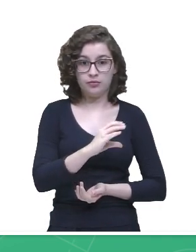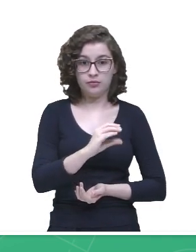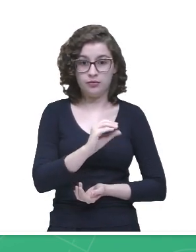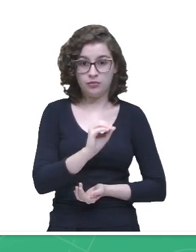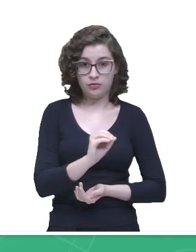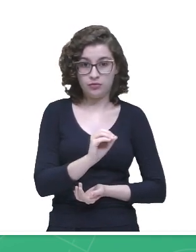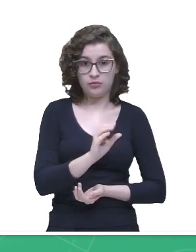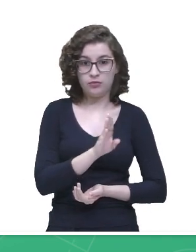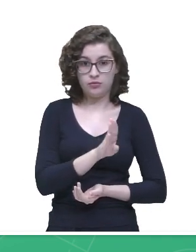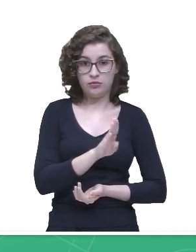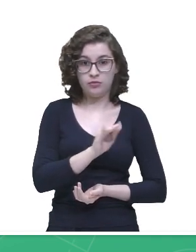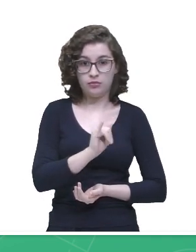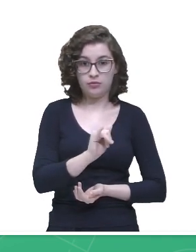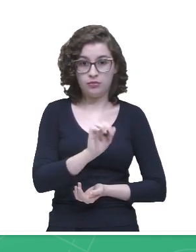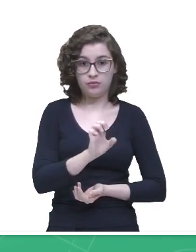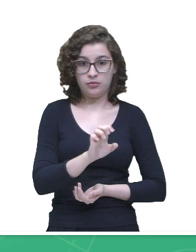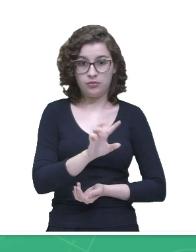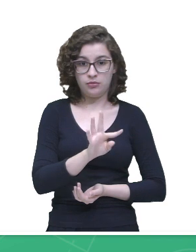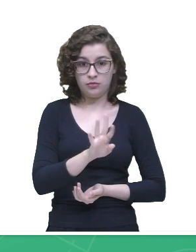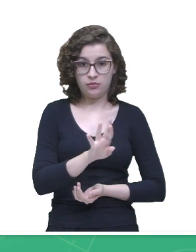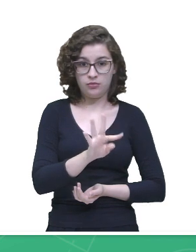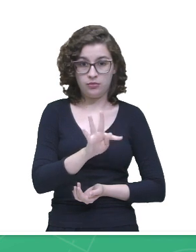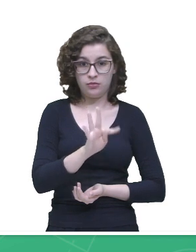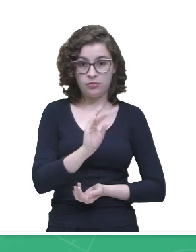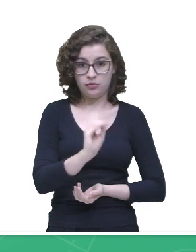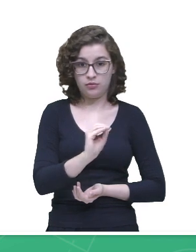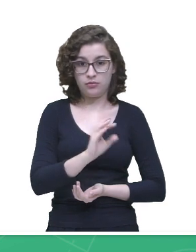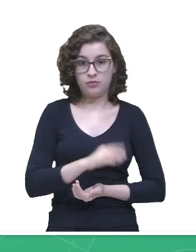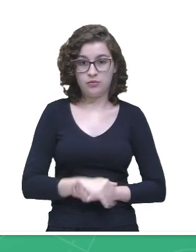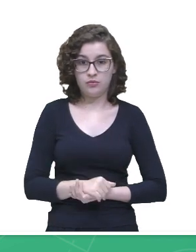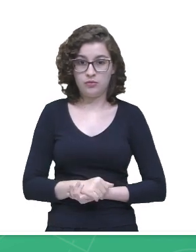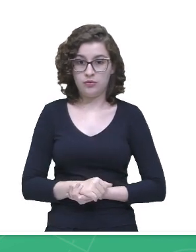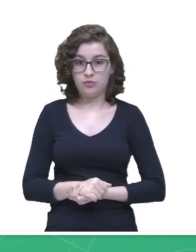descubierto, aqui tem um C,